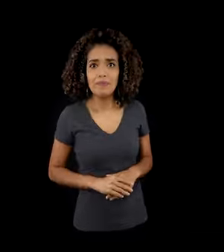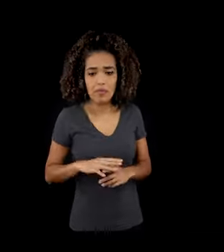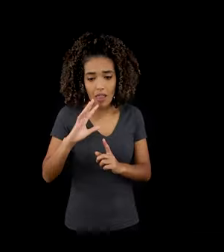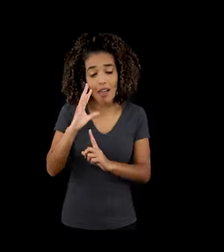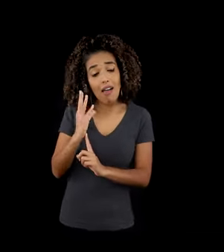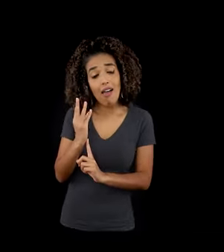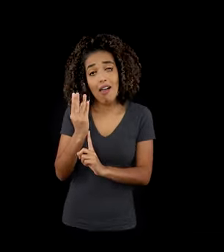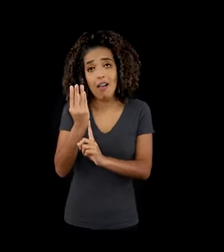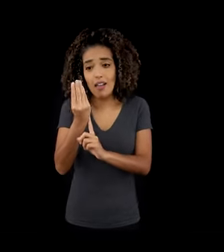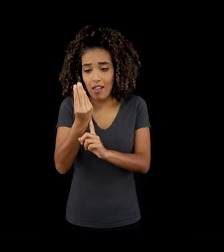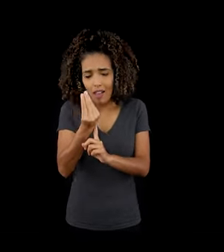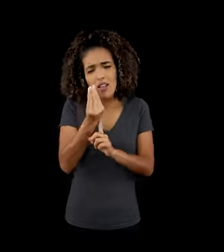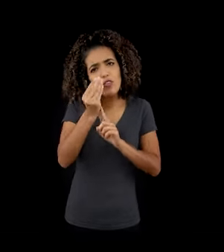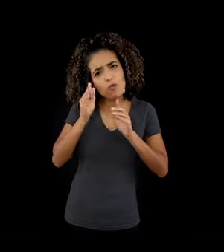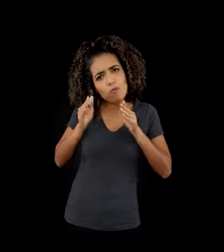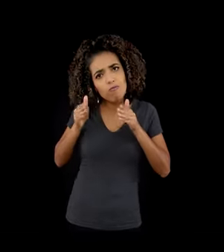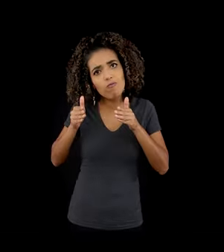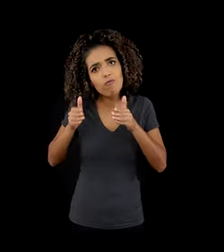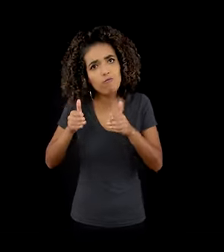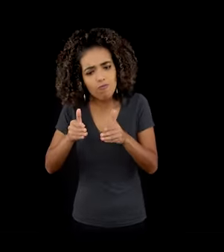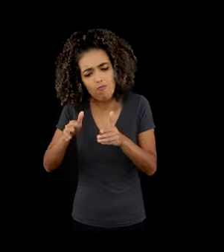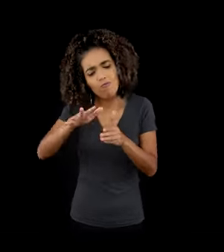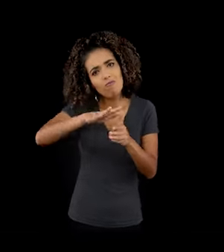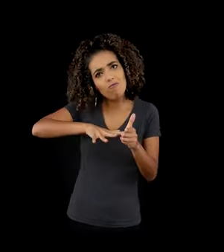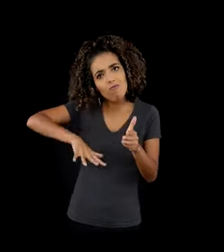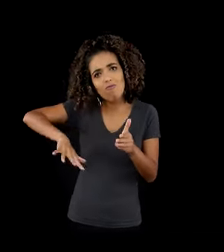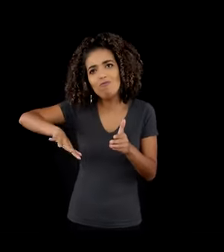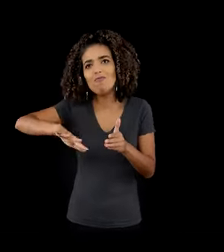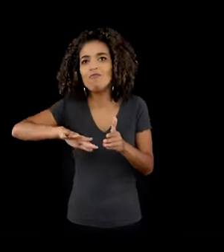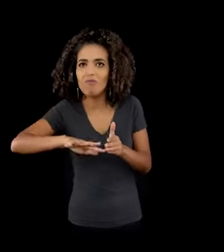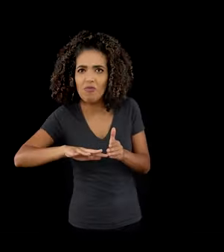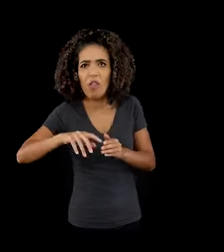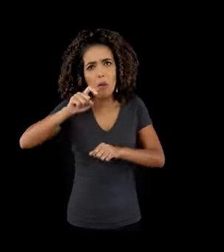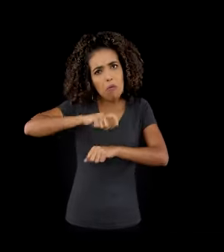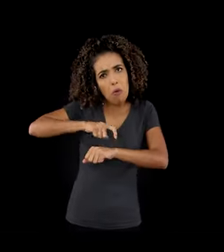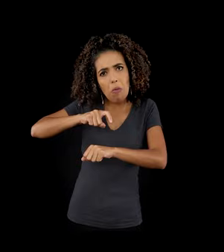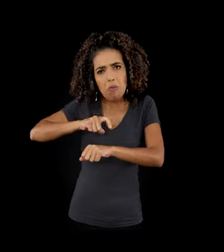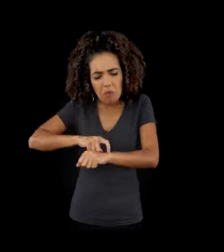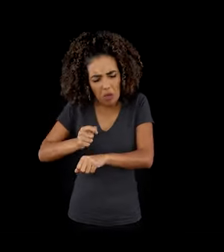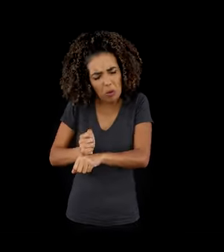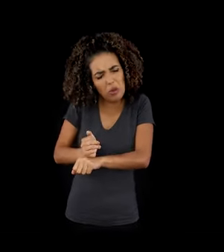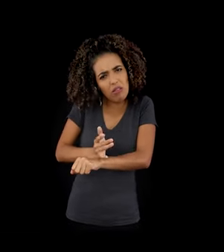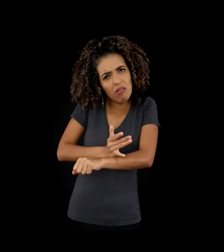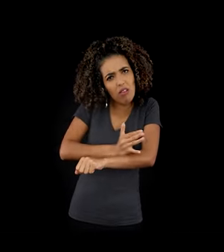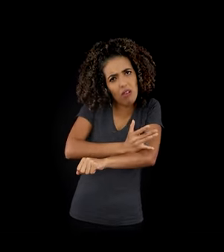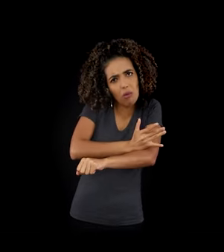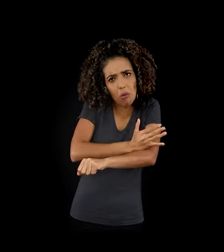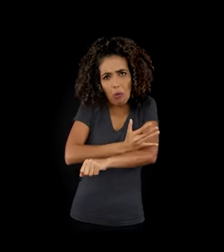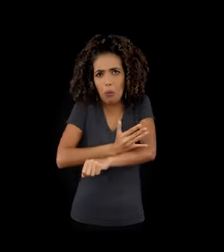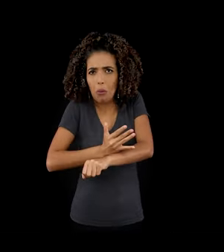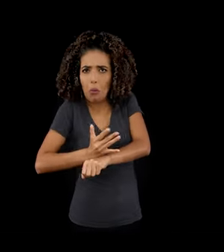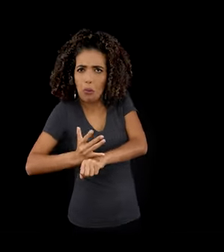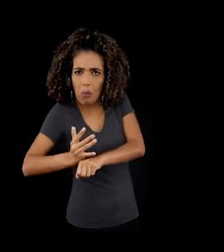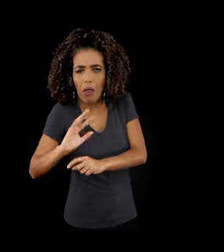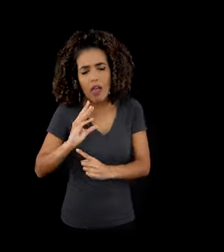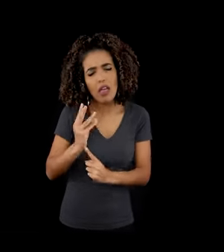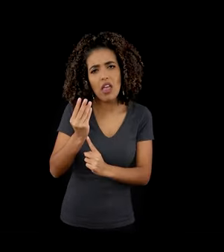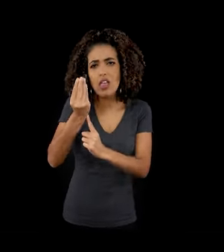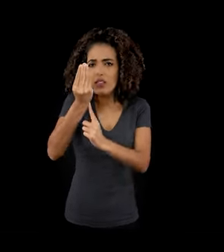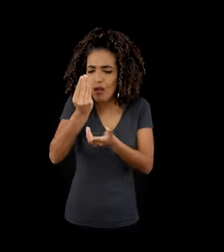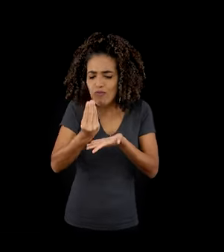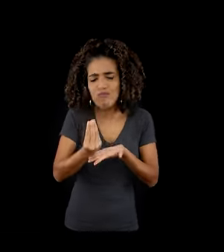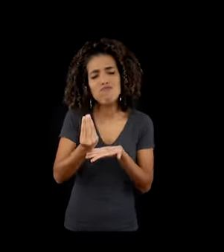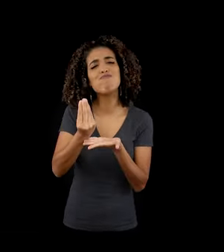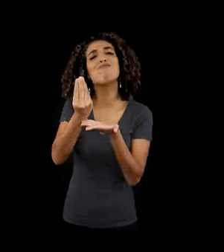bosque. Me limitarei ao campo da arte, e não escolherei momento, tempo e modo